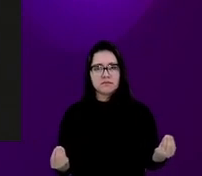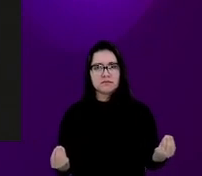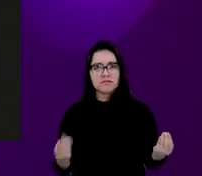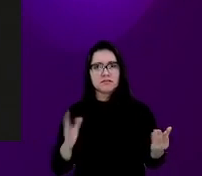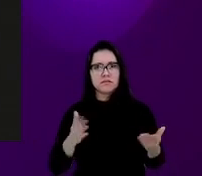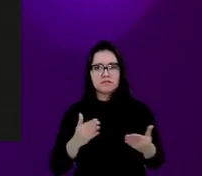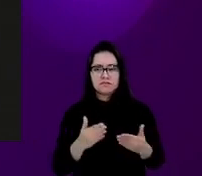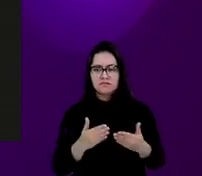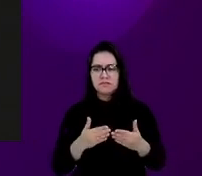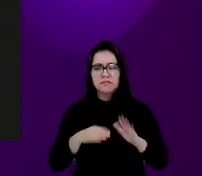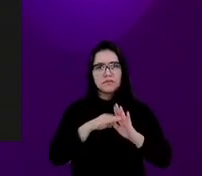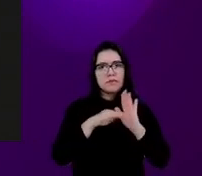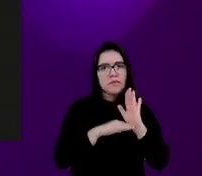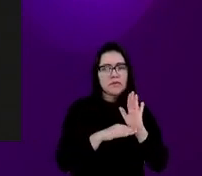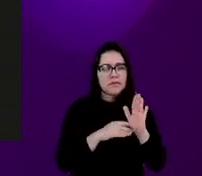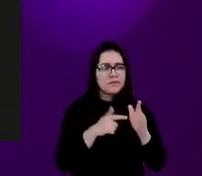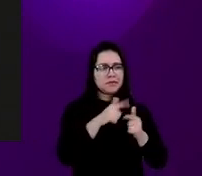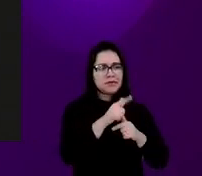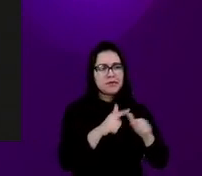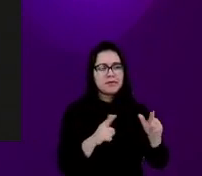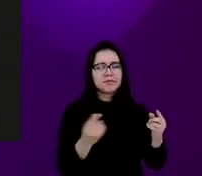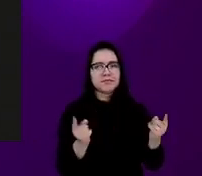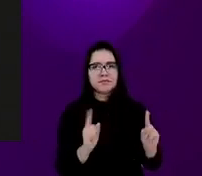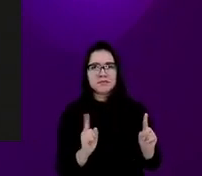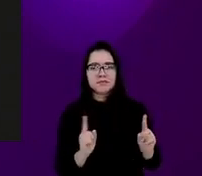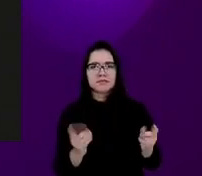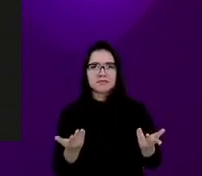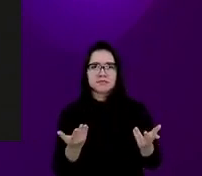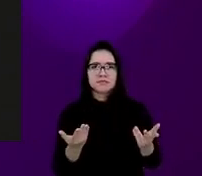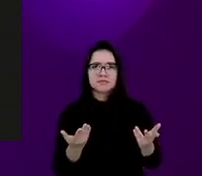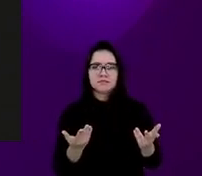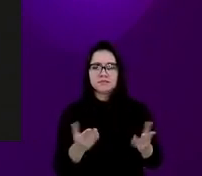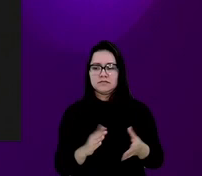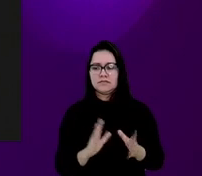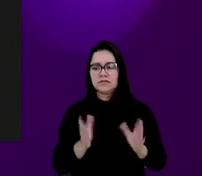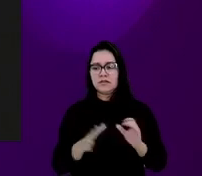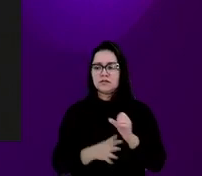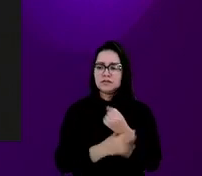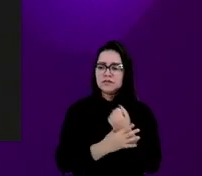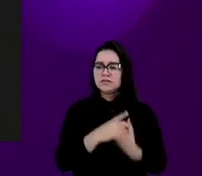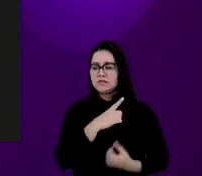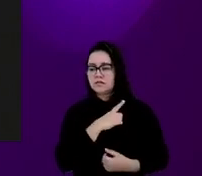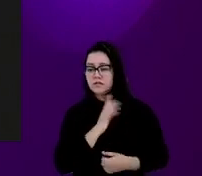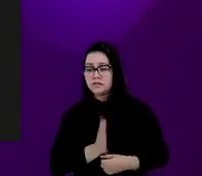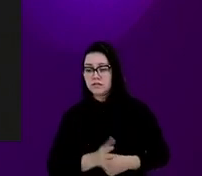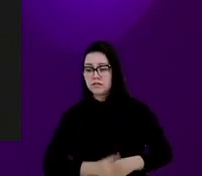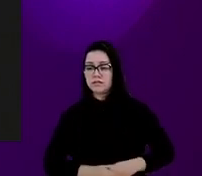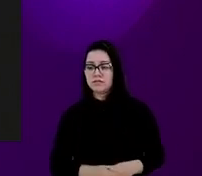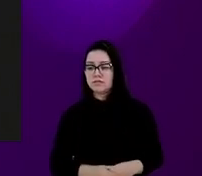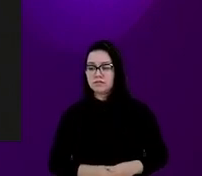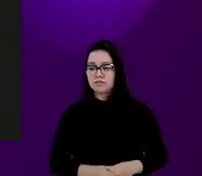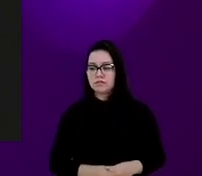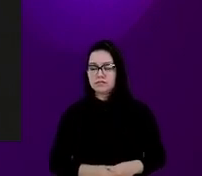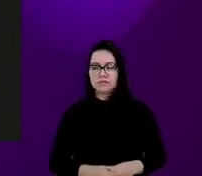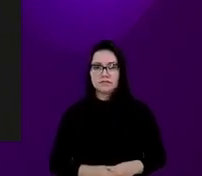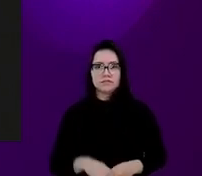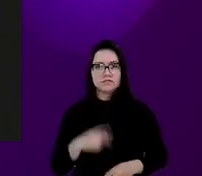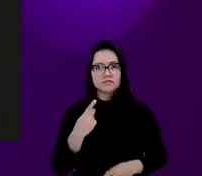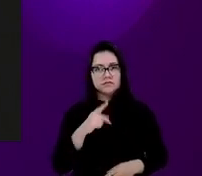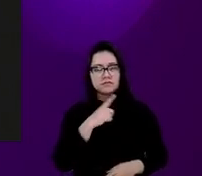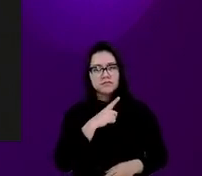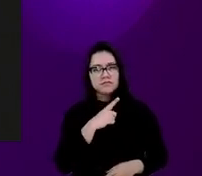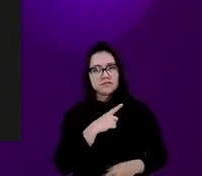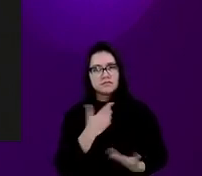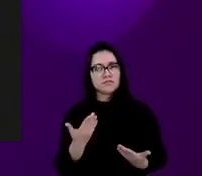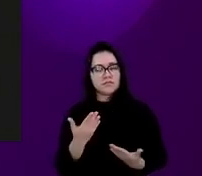fora de protocolos de fase 2, né, para ver segurança e tal, no seu paciente, né? Ainda mais numa